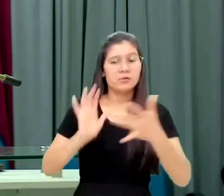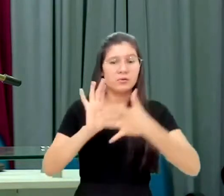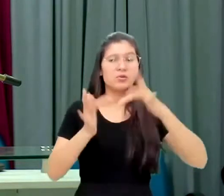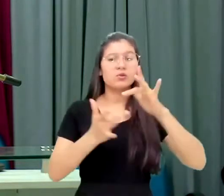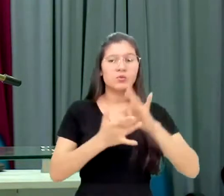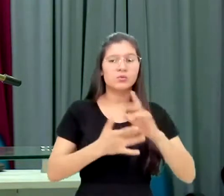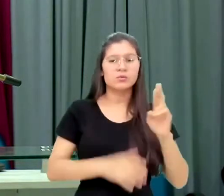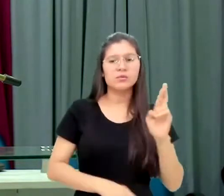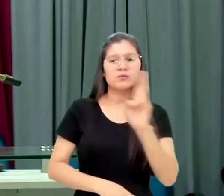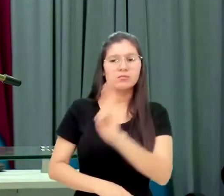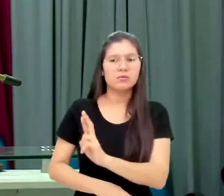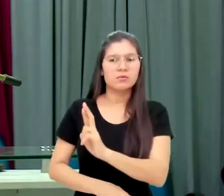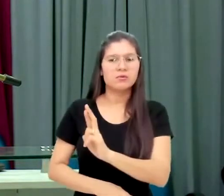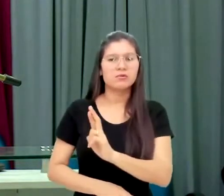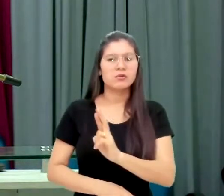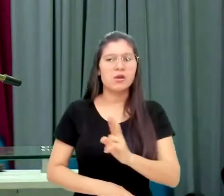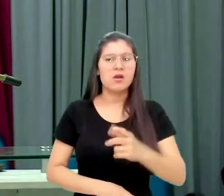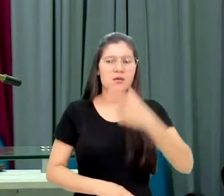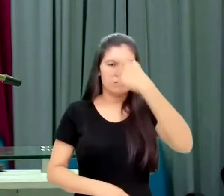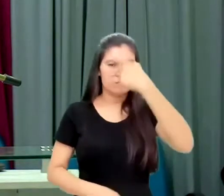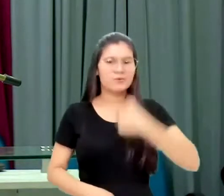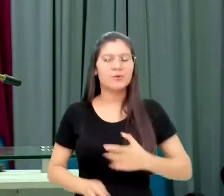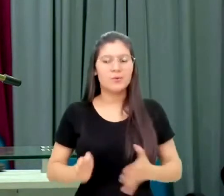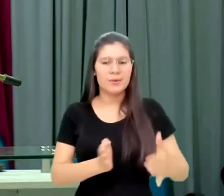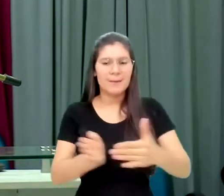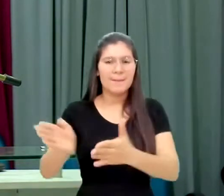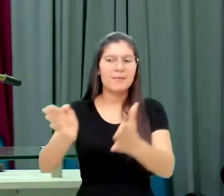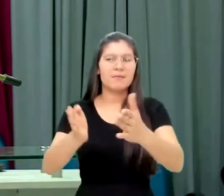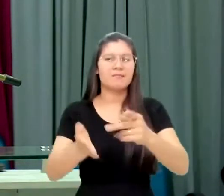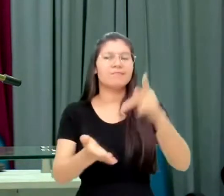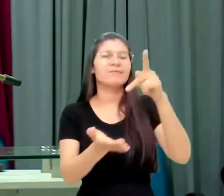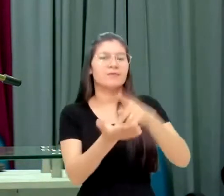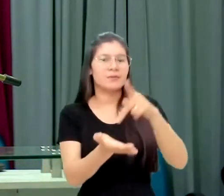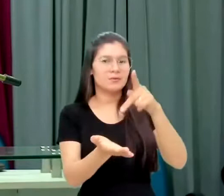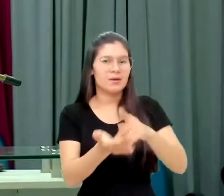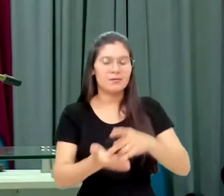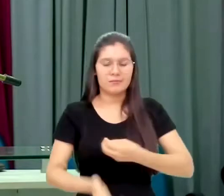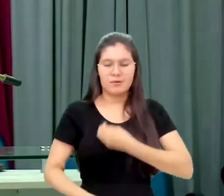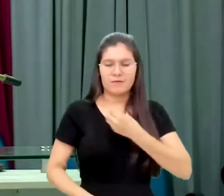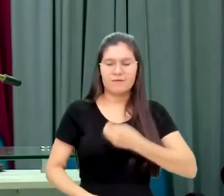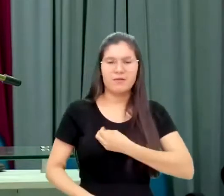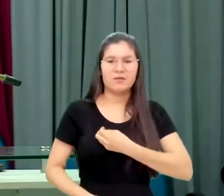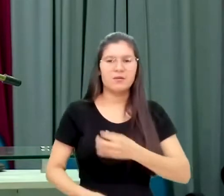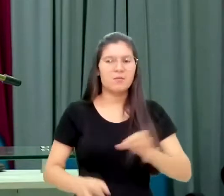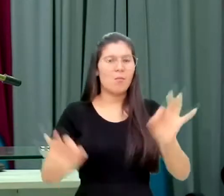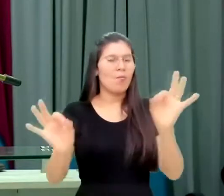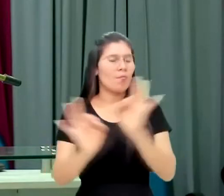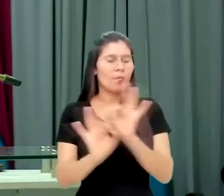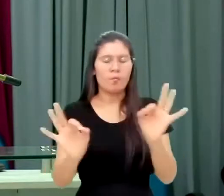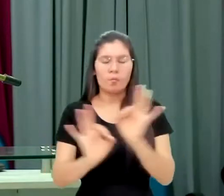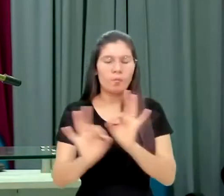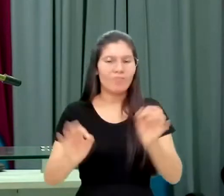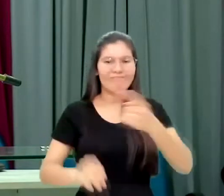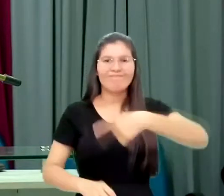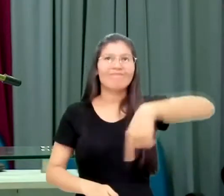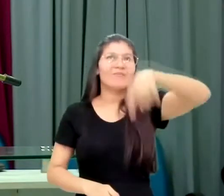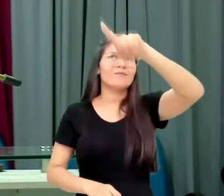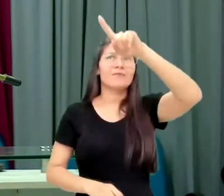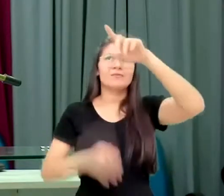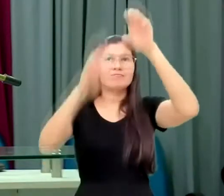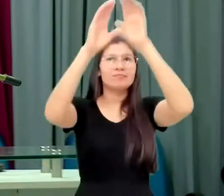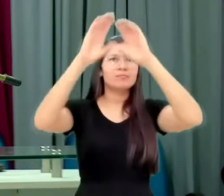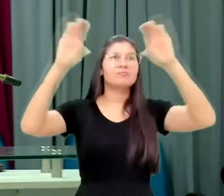e a verdade e a vida. Ninguém vem ao Pai, senão por mim. Glória a